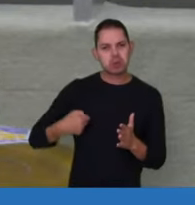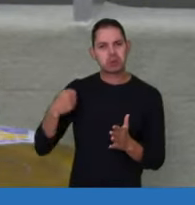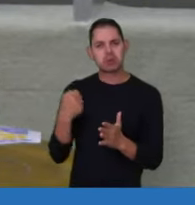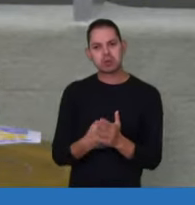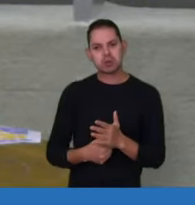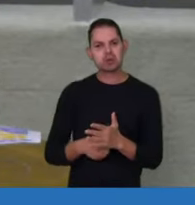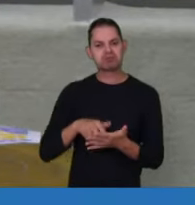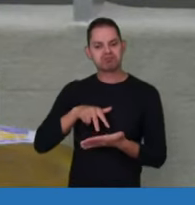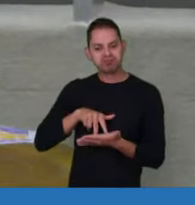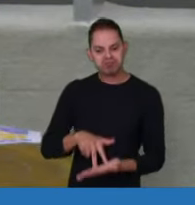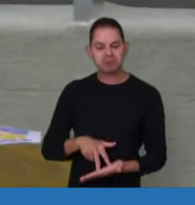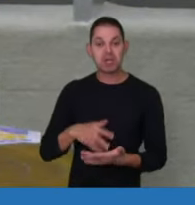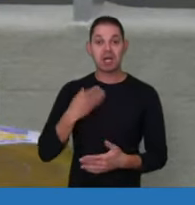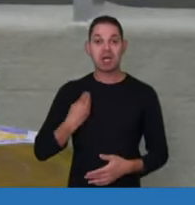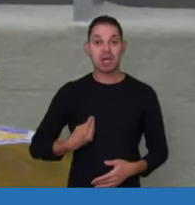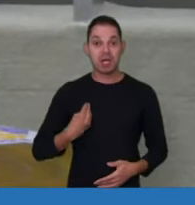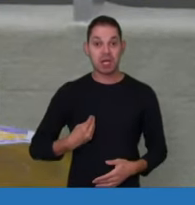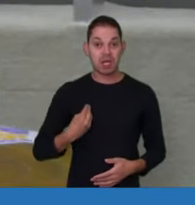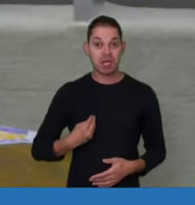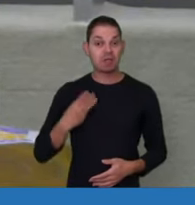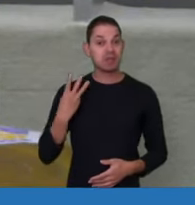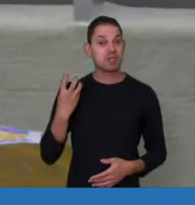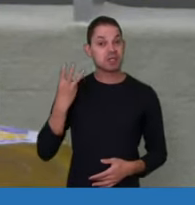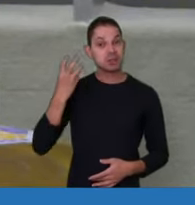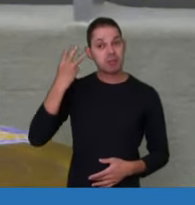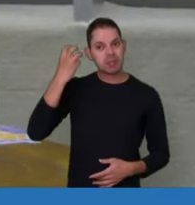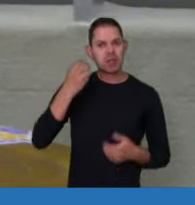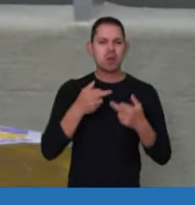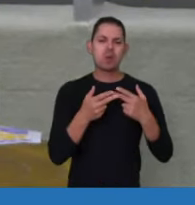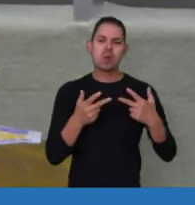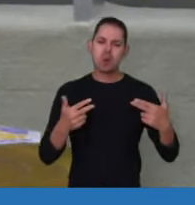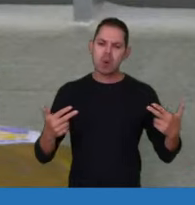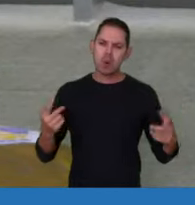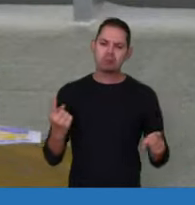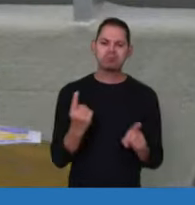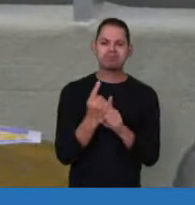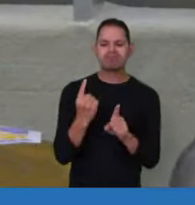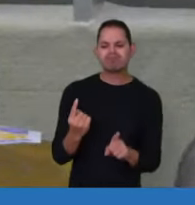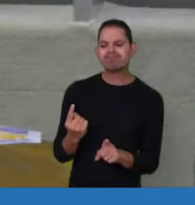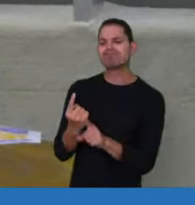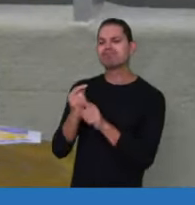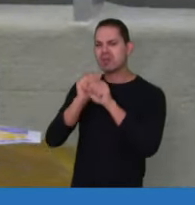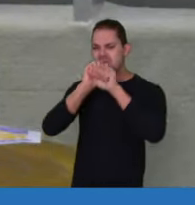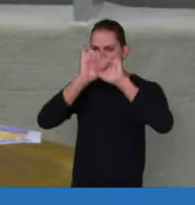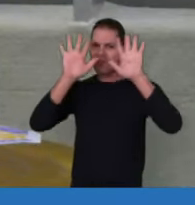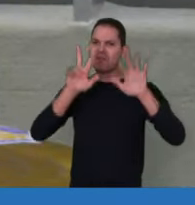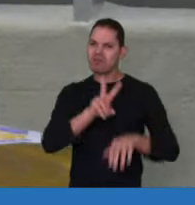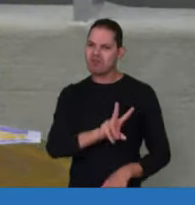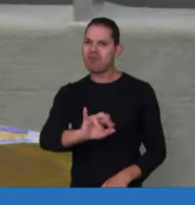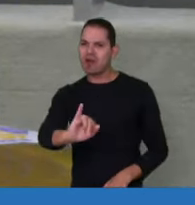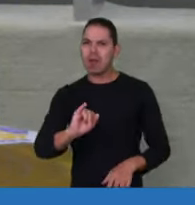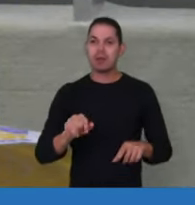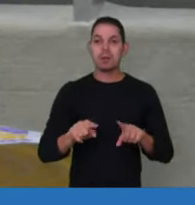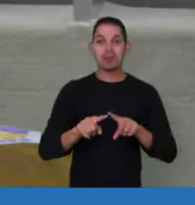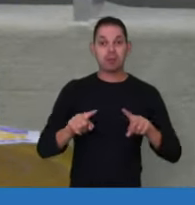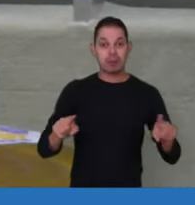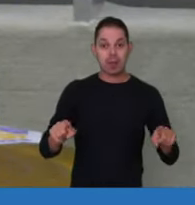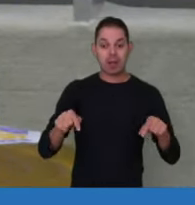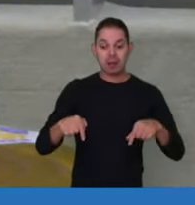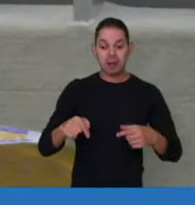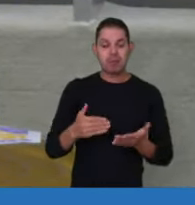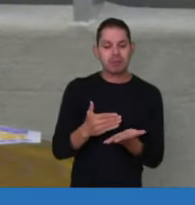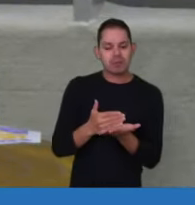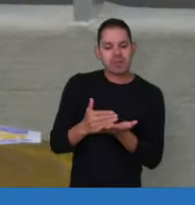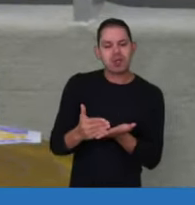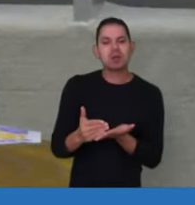presença de Marielle. Muita coisa ainda vai ser esclarecida, mas certamente esta é uma primeira